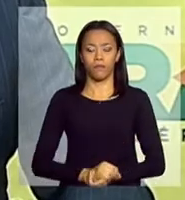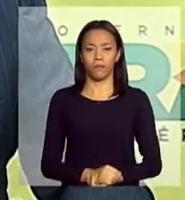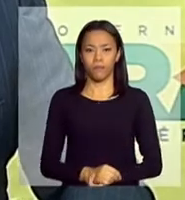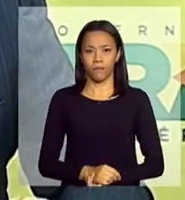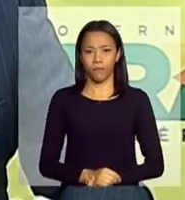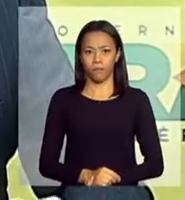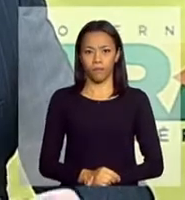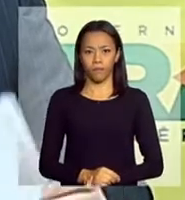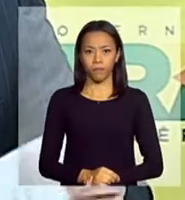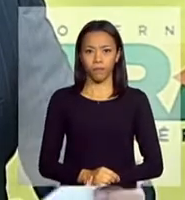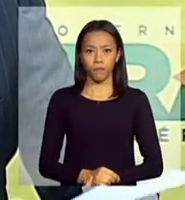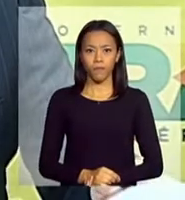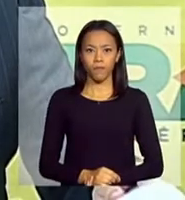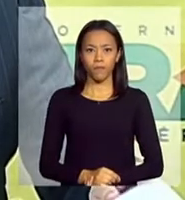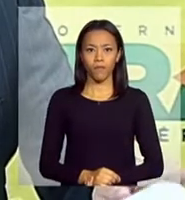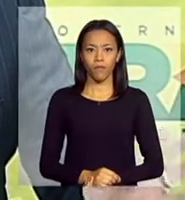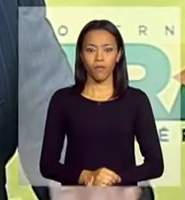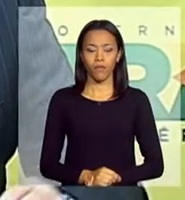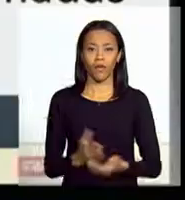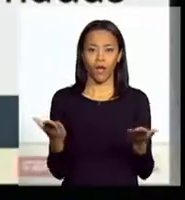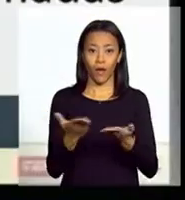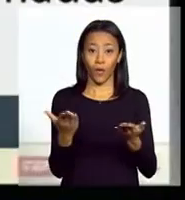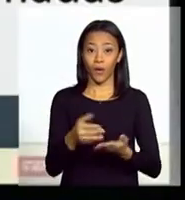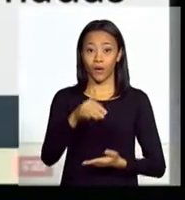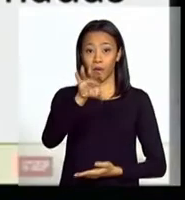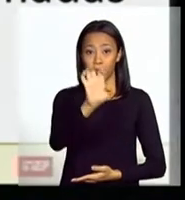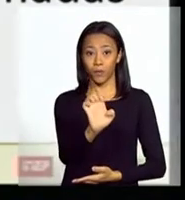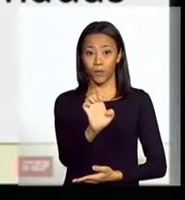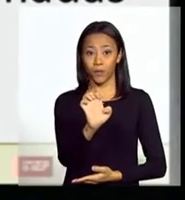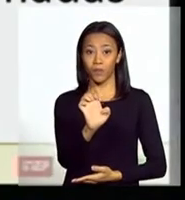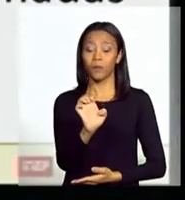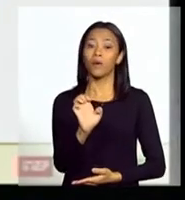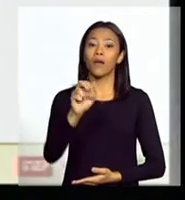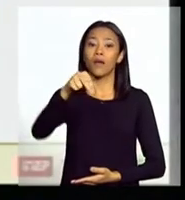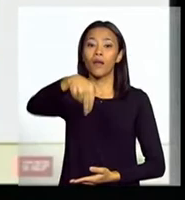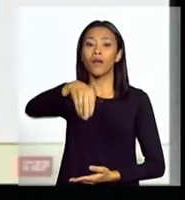Tá bom vamos agora o ENEM